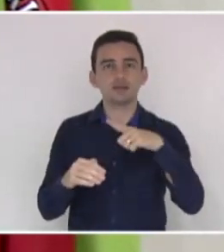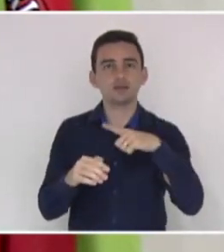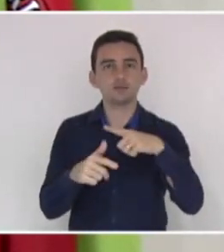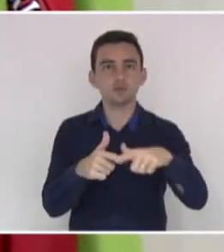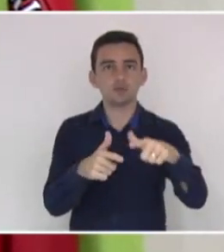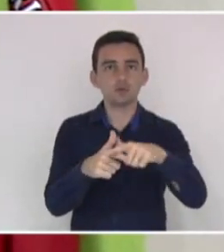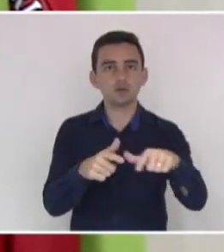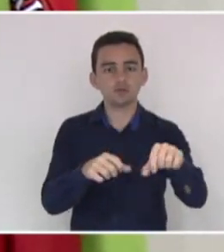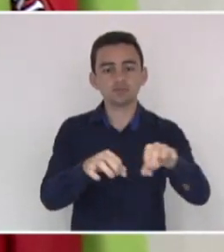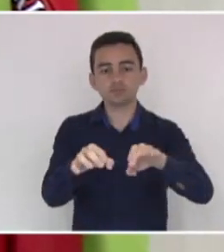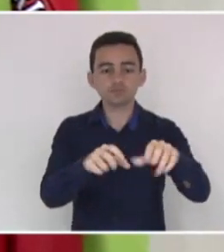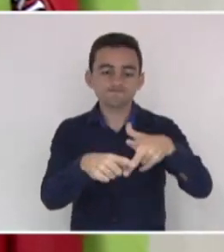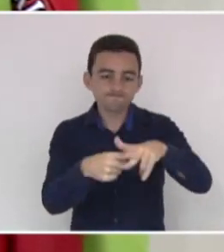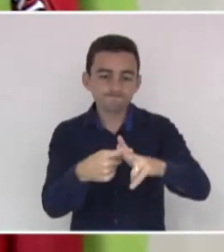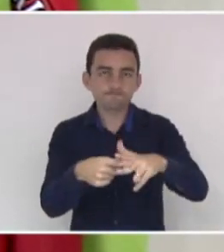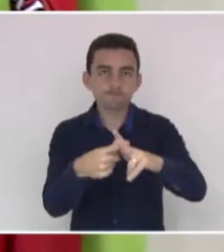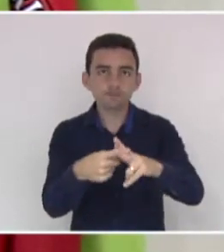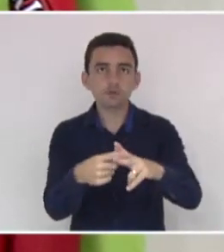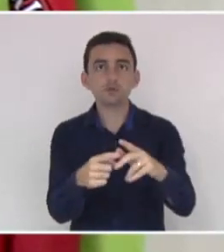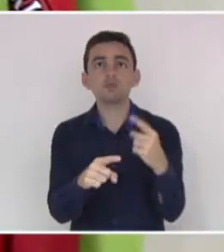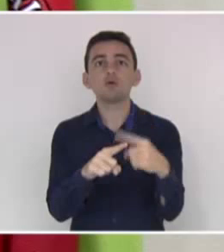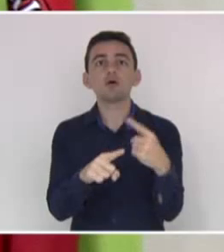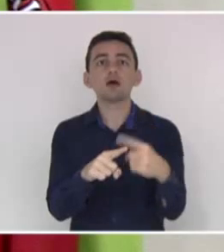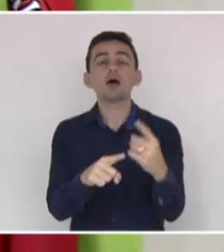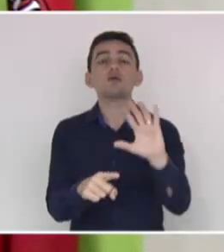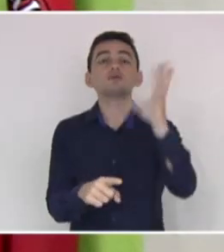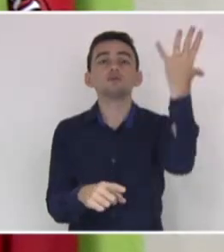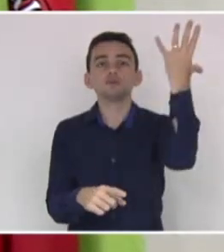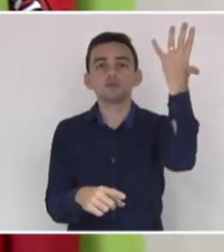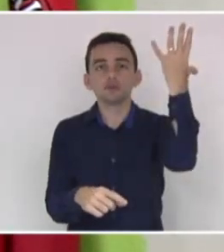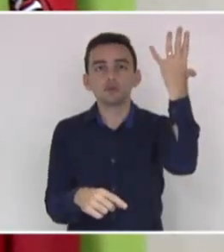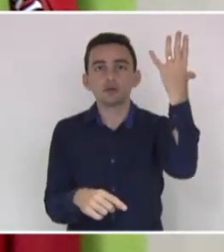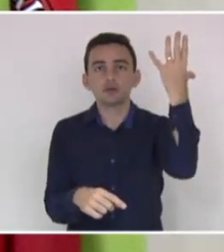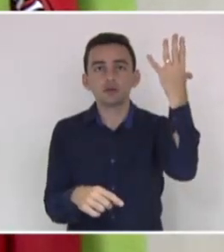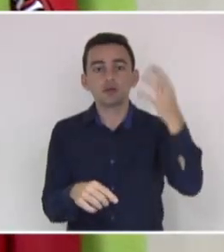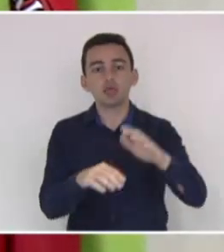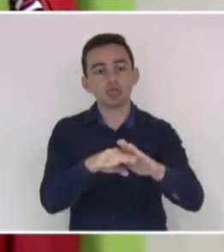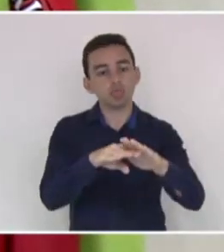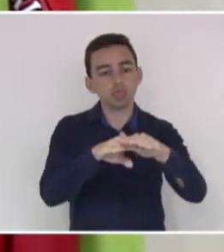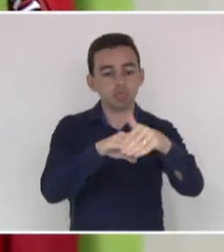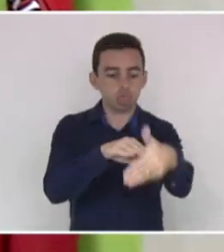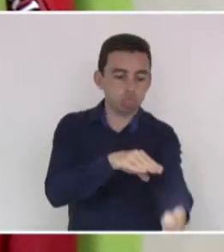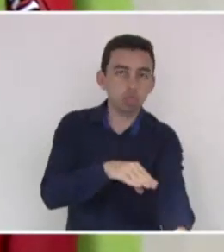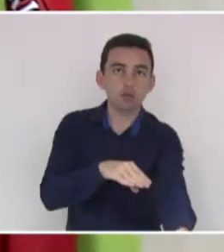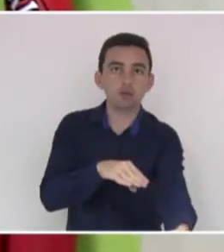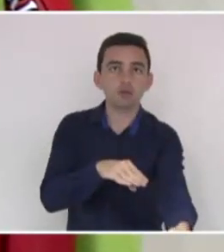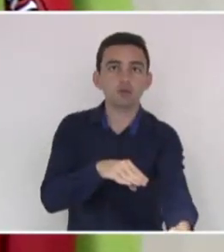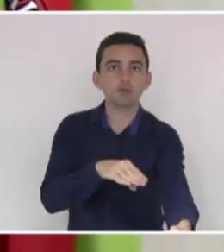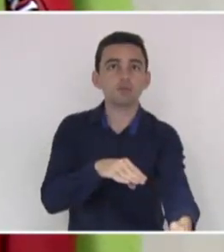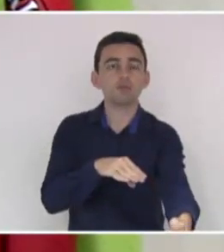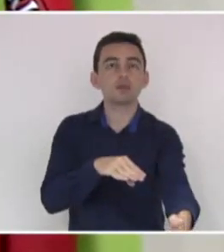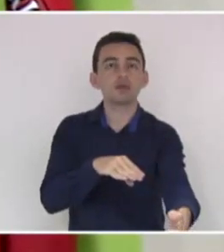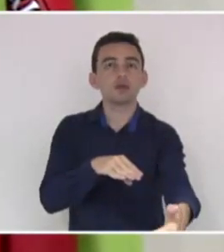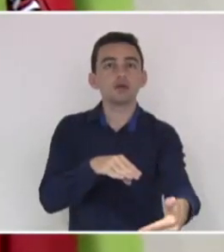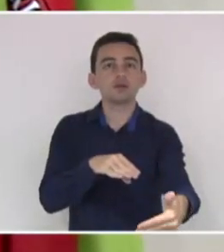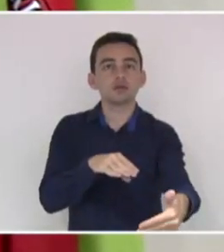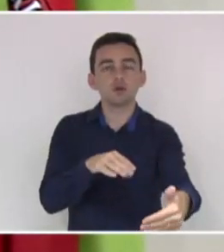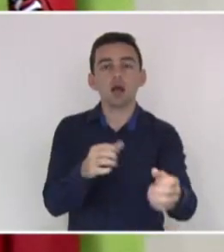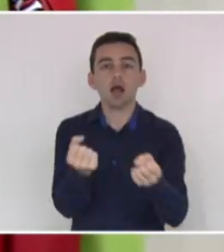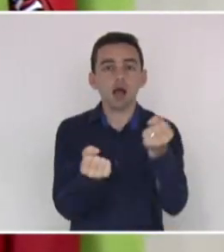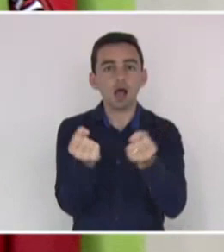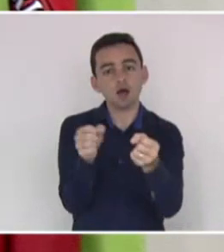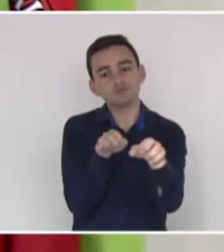urgência recuperação, porque uma parte da pista está desbarrancada, só passa carro em um lado da